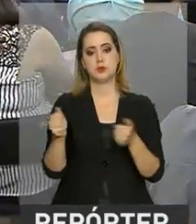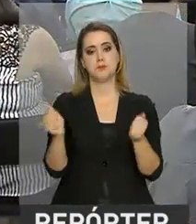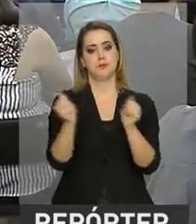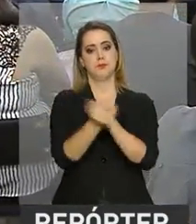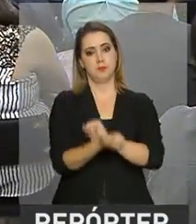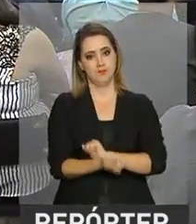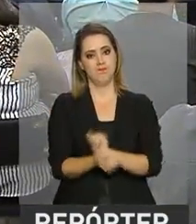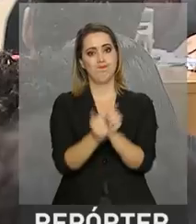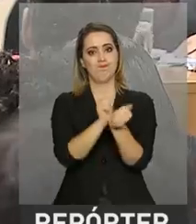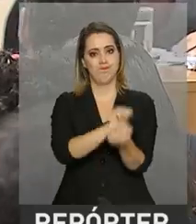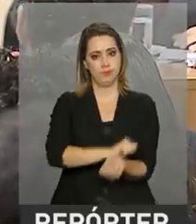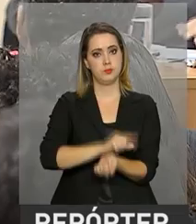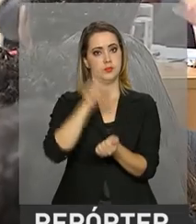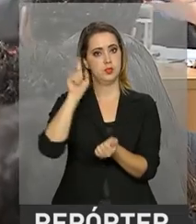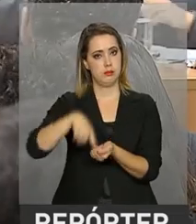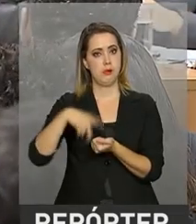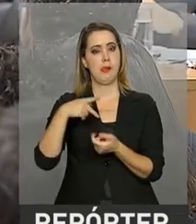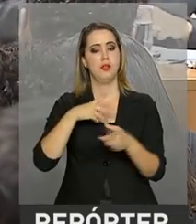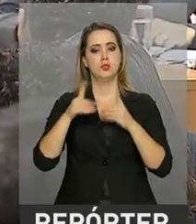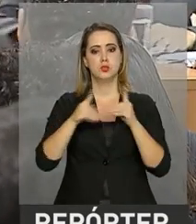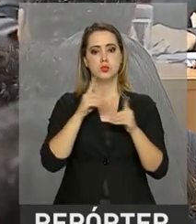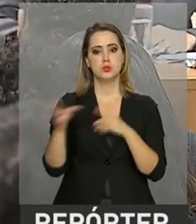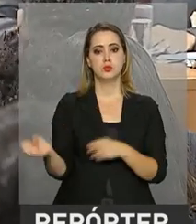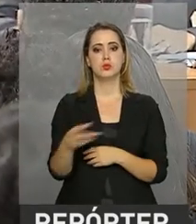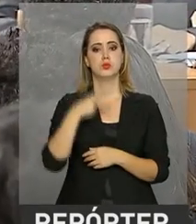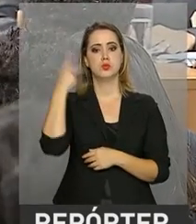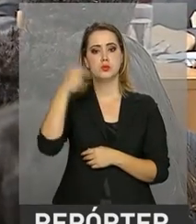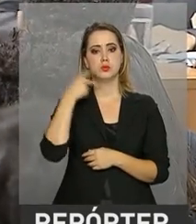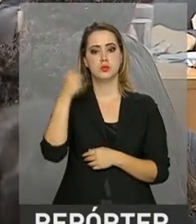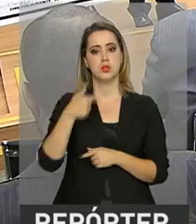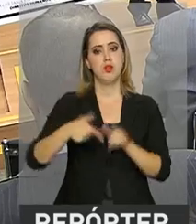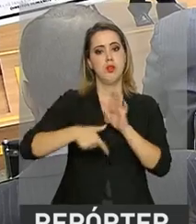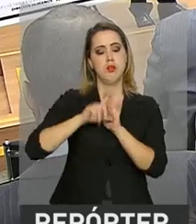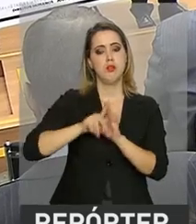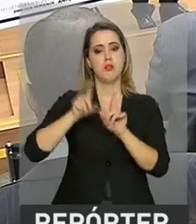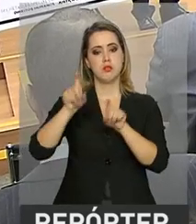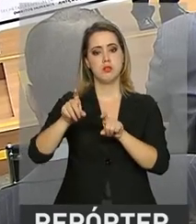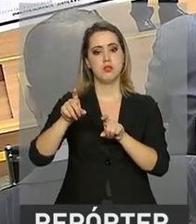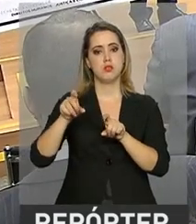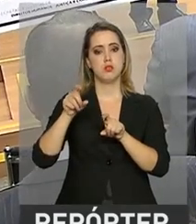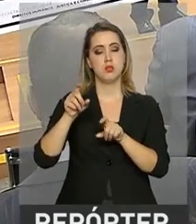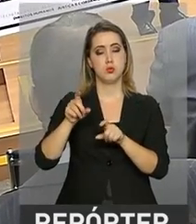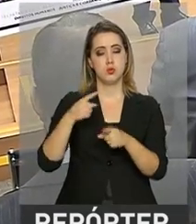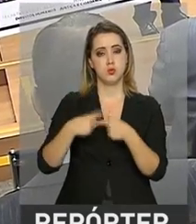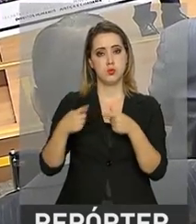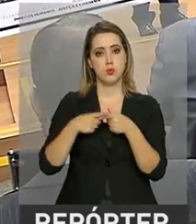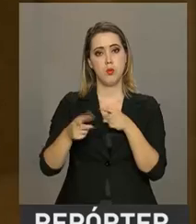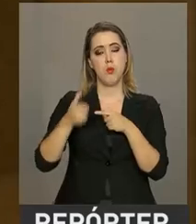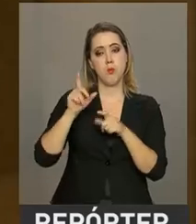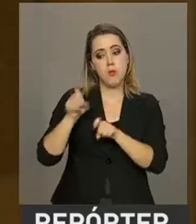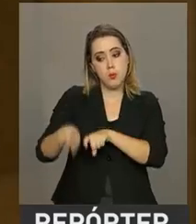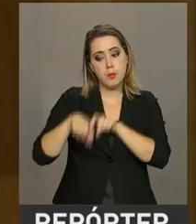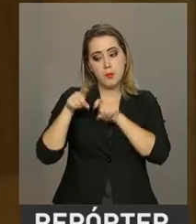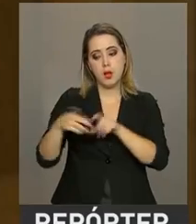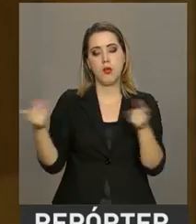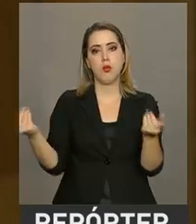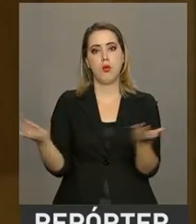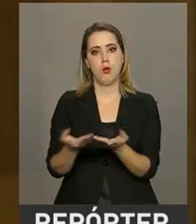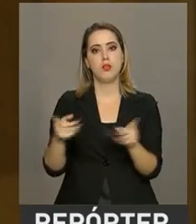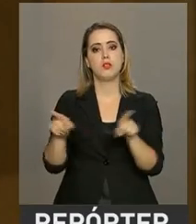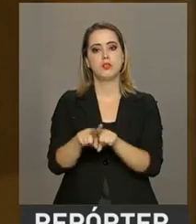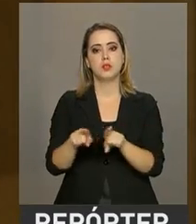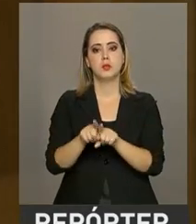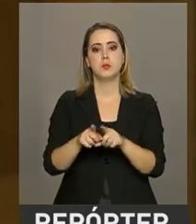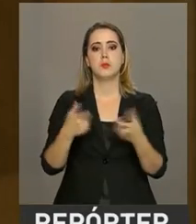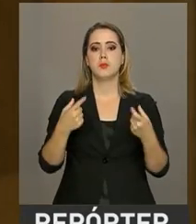esse tipo de crime. A exploração, que se concentrava no campo, hoje está presente também na cidade. Esses trabalhadores são, em